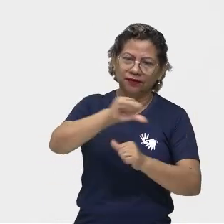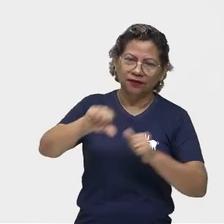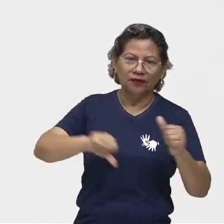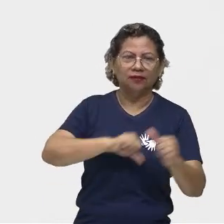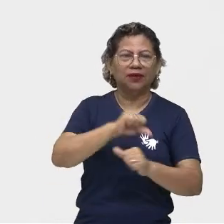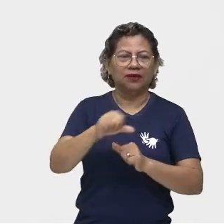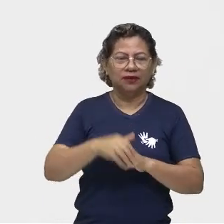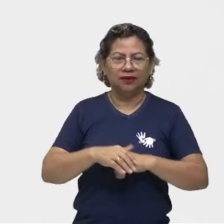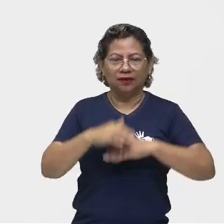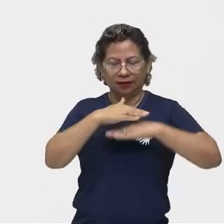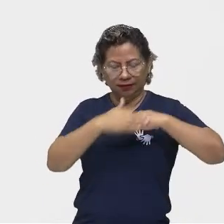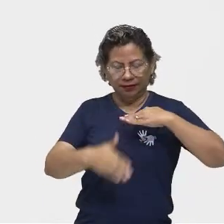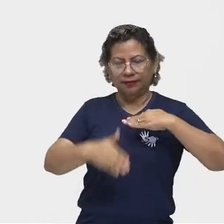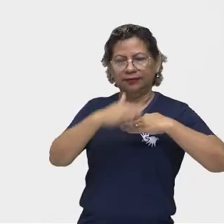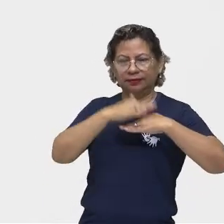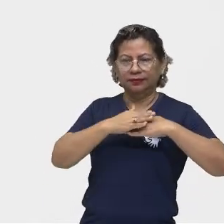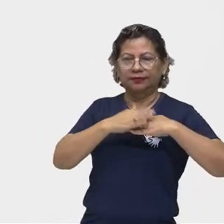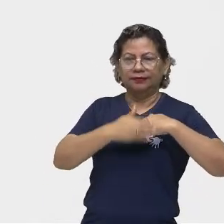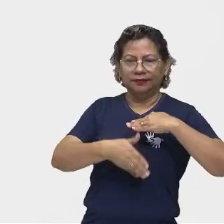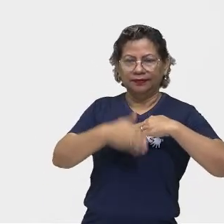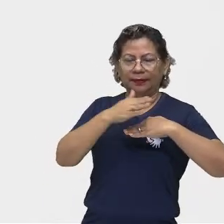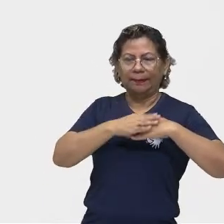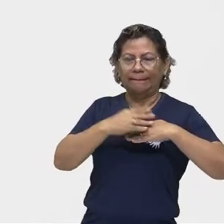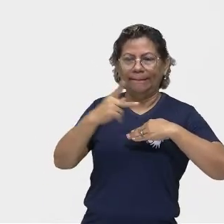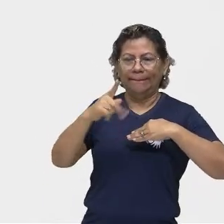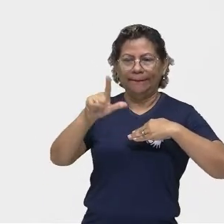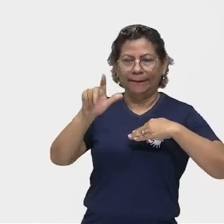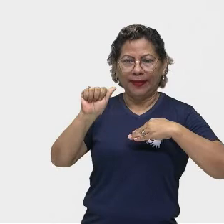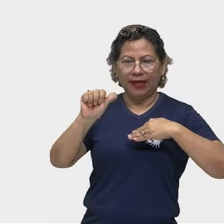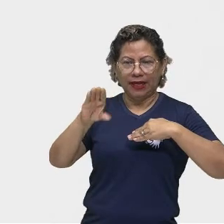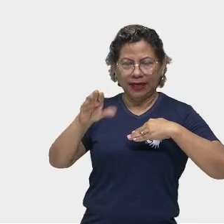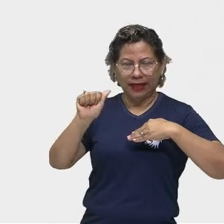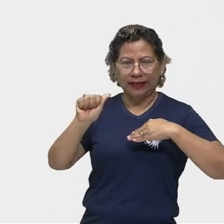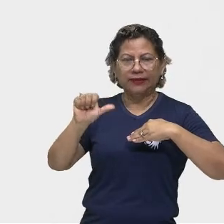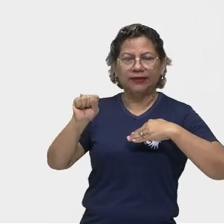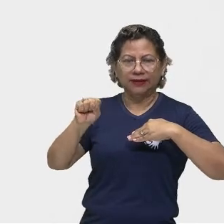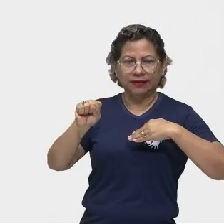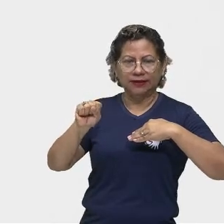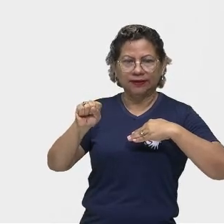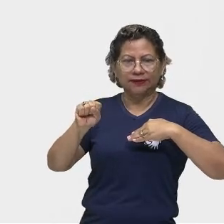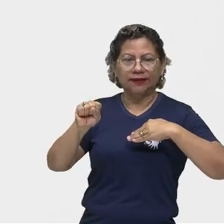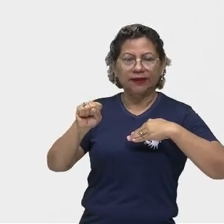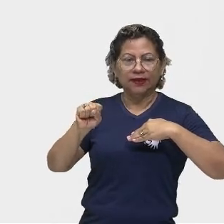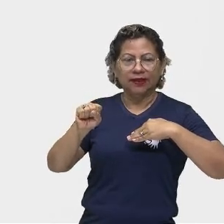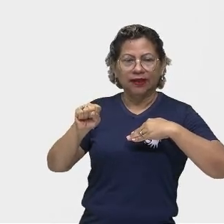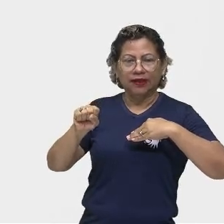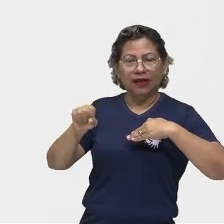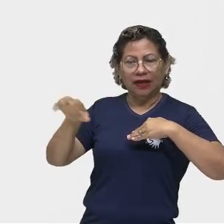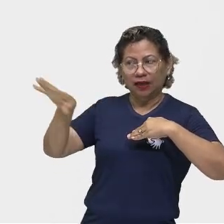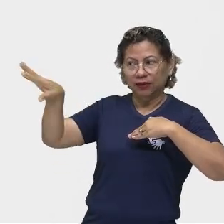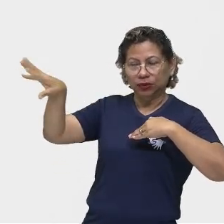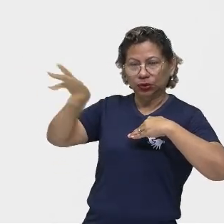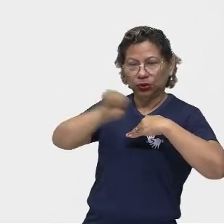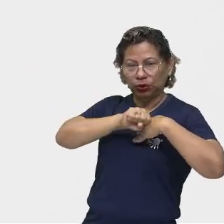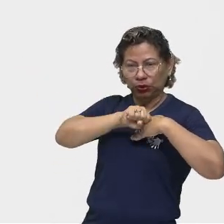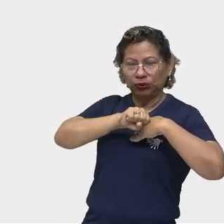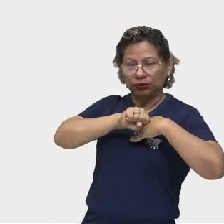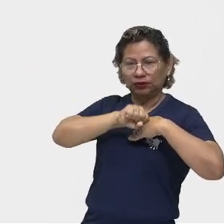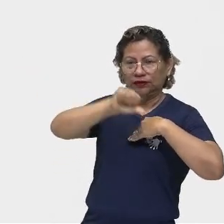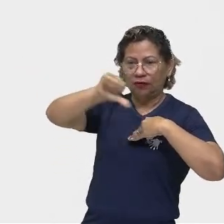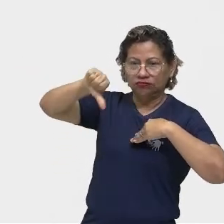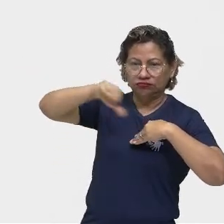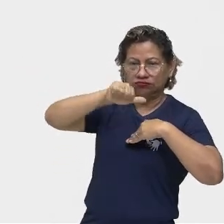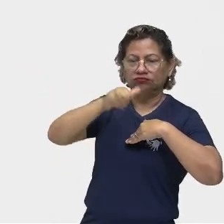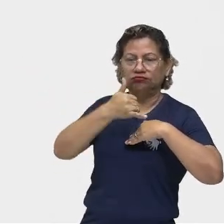Essas placas são chamadas de placas fotovoltaicas, né? Então ela vai realizar essa transformação da energia solar